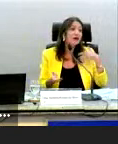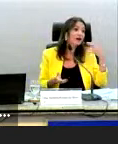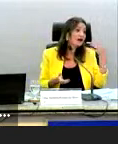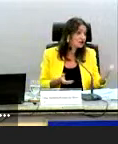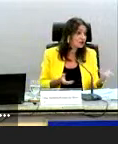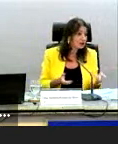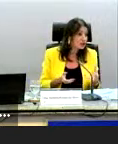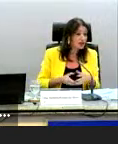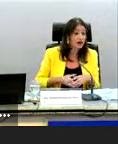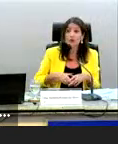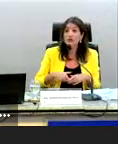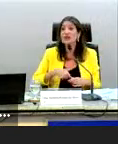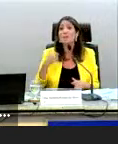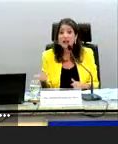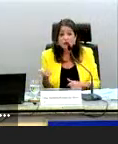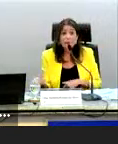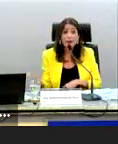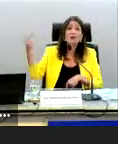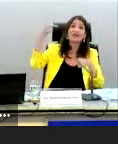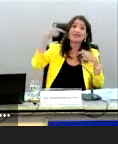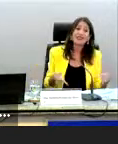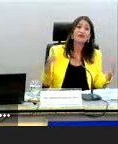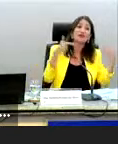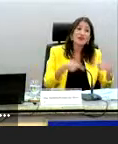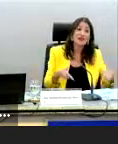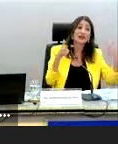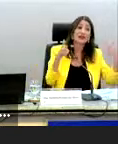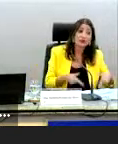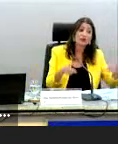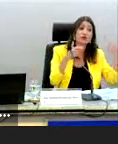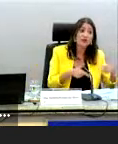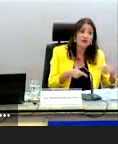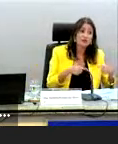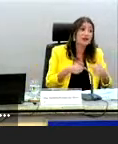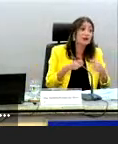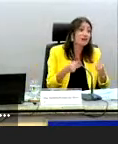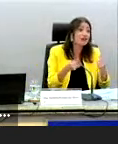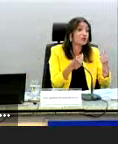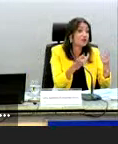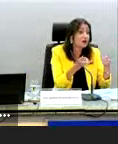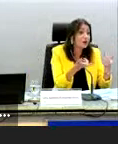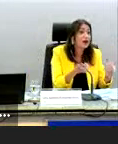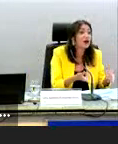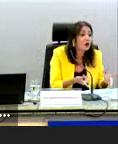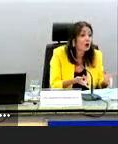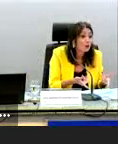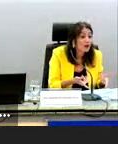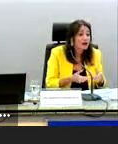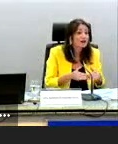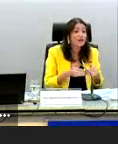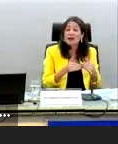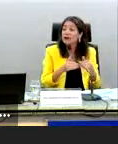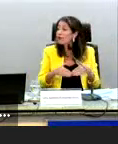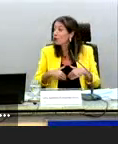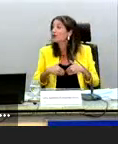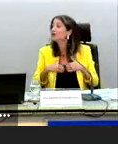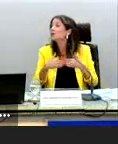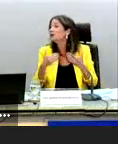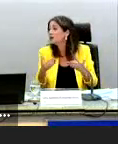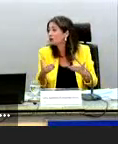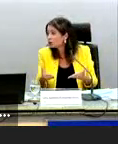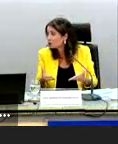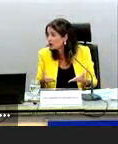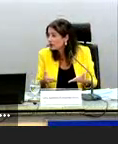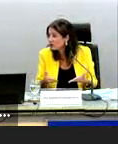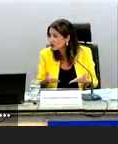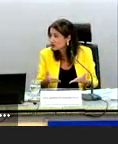diarreia, gastrointestinal, ou seja, ela perde o emprego, ela tem que viver naquela situação de violência, porque ela perde a situação econômica, ela volta a